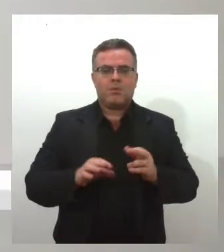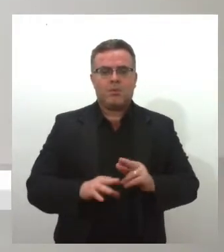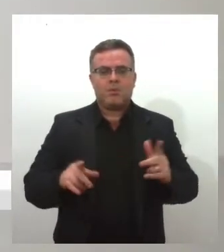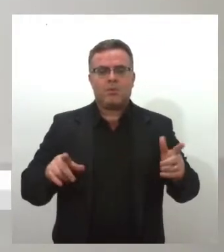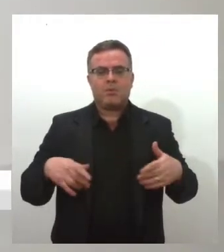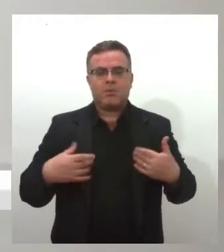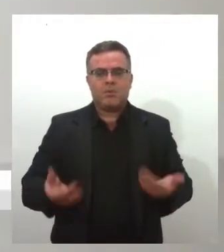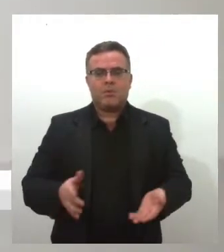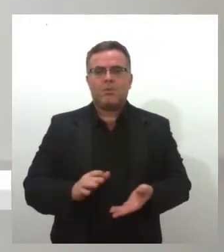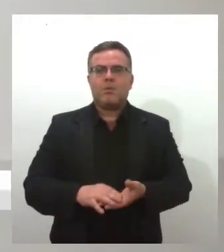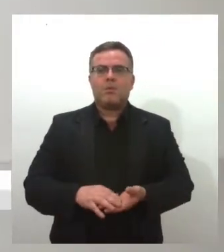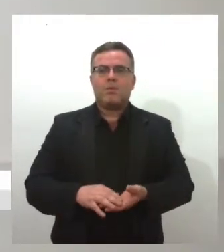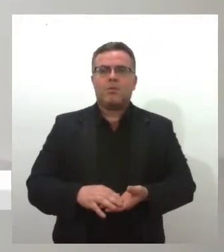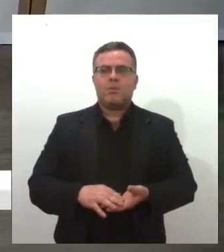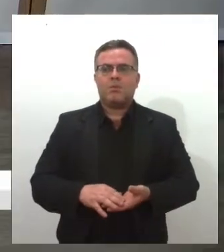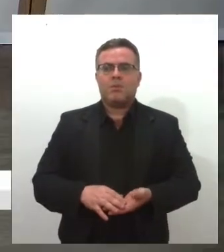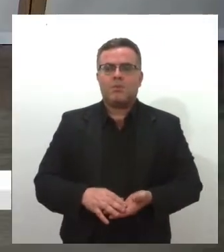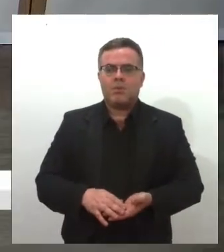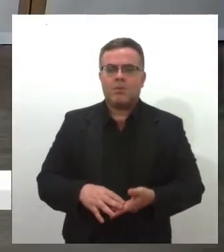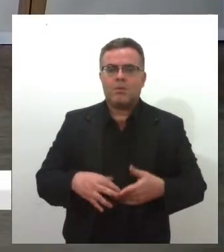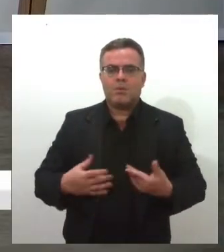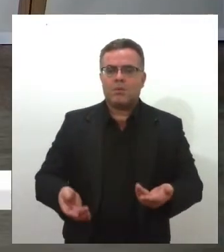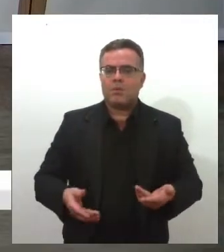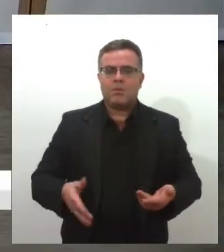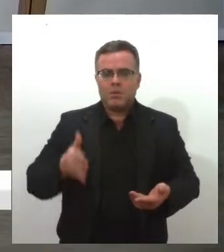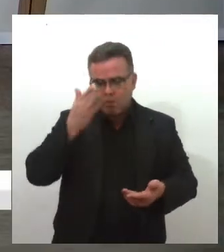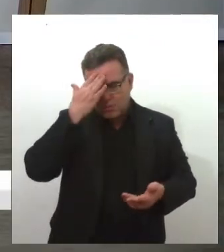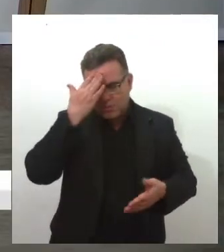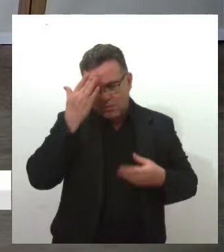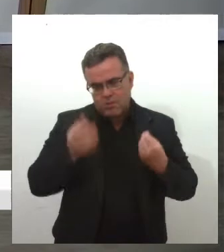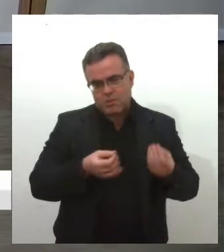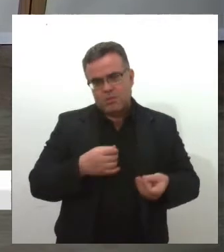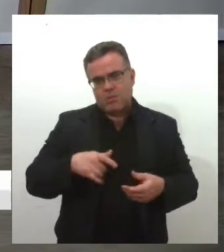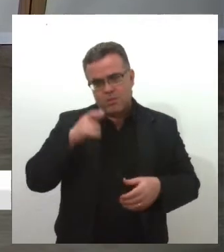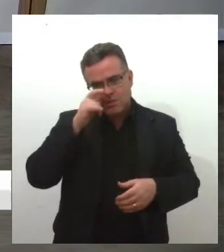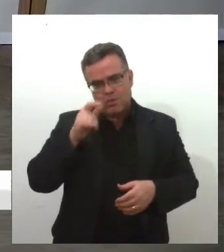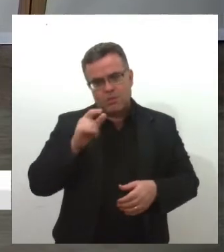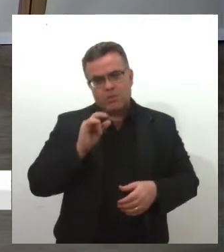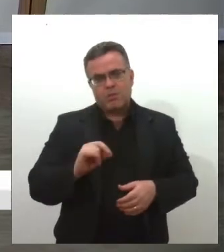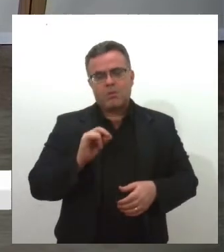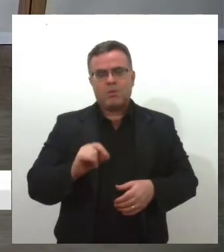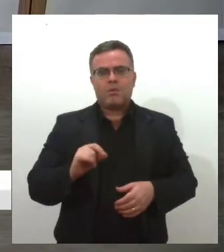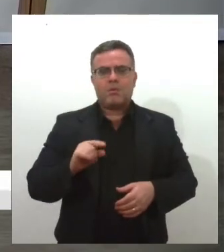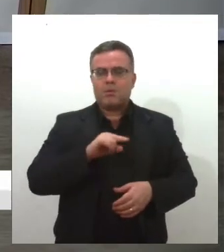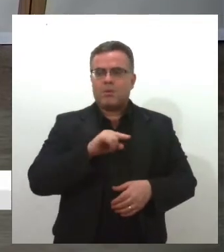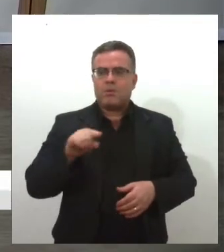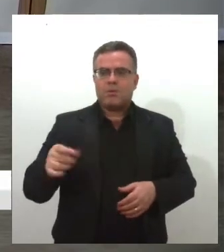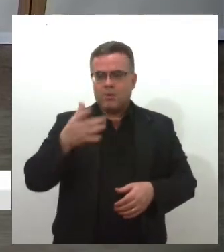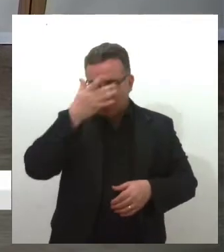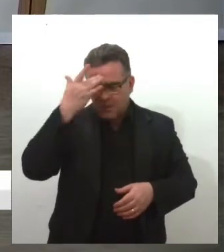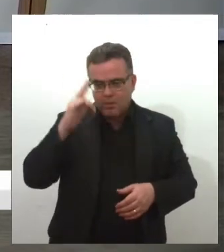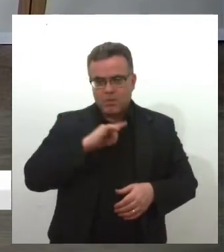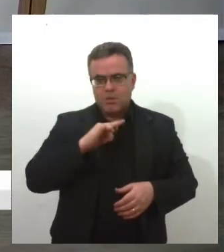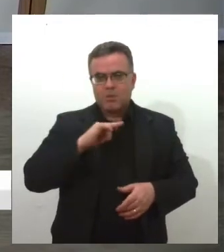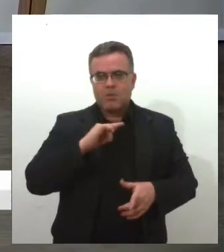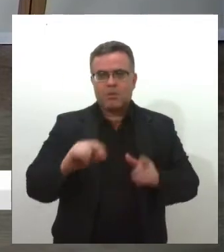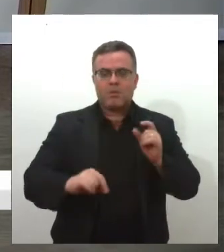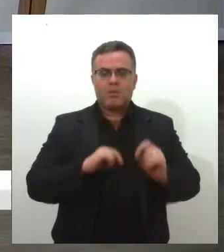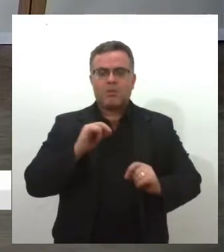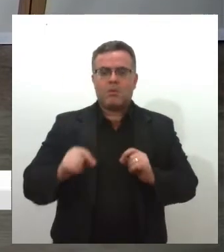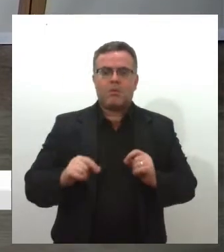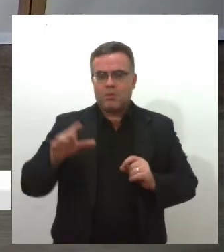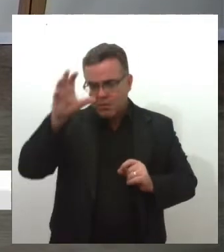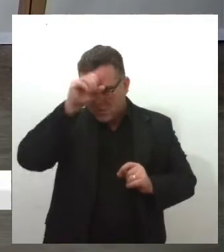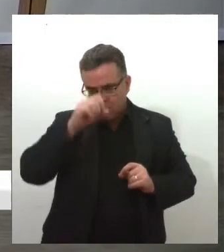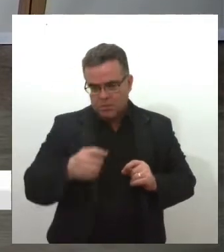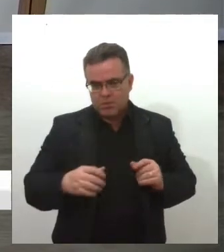sabe? Entendi. Acho que uma outra curiosidade que as pessoas têm a respeito da aprendizagem em